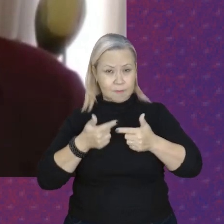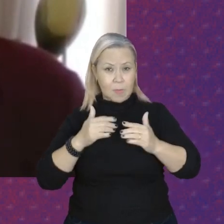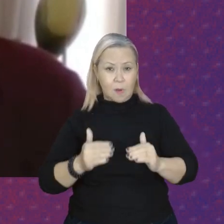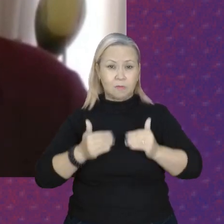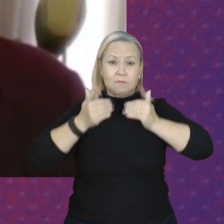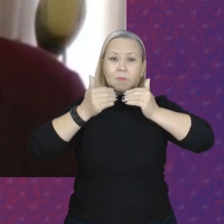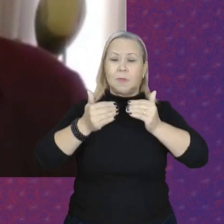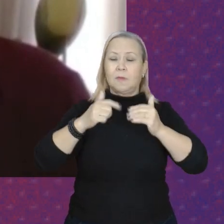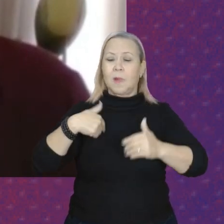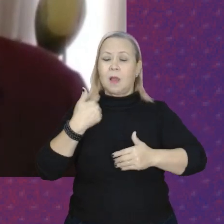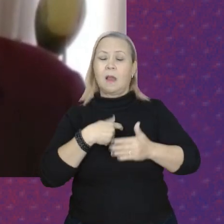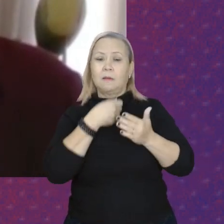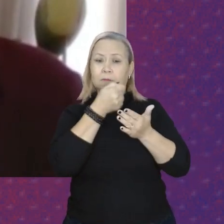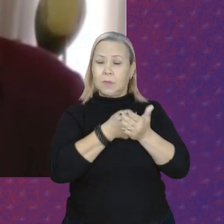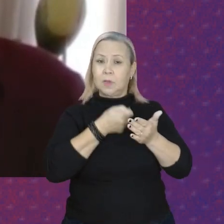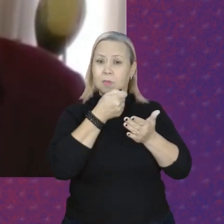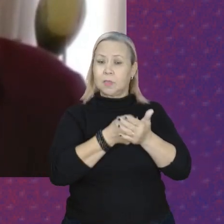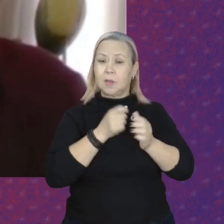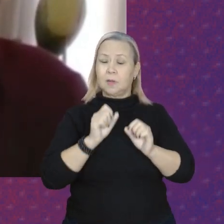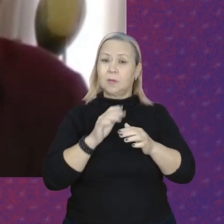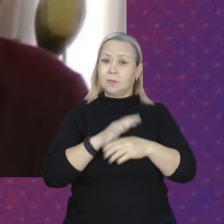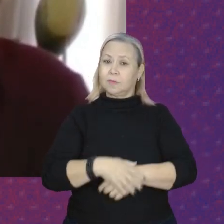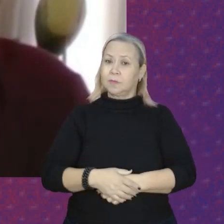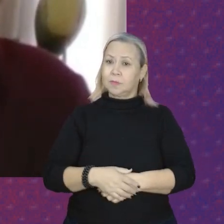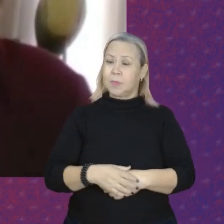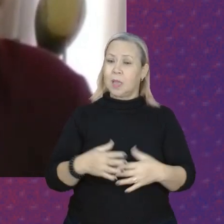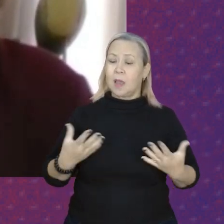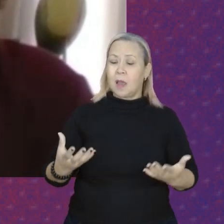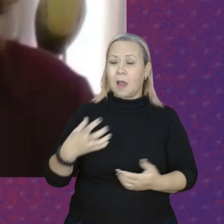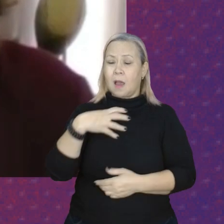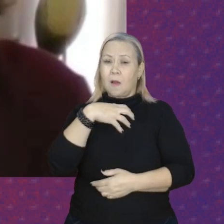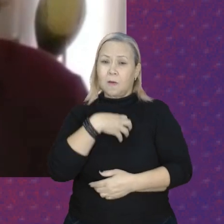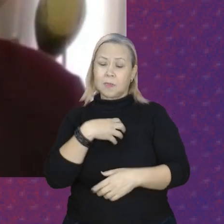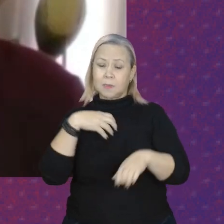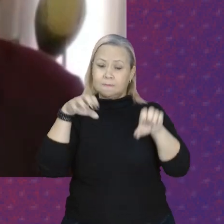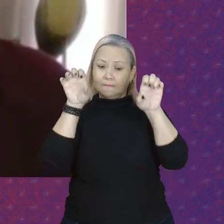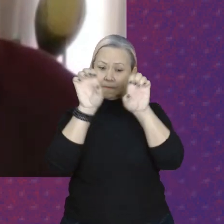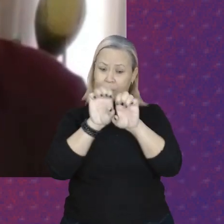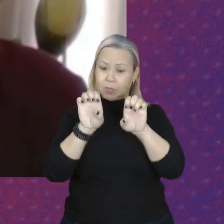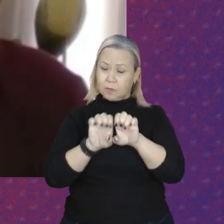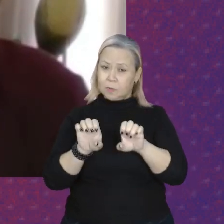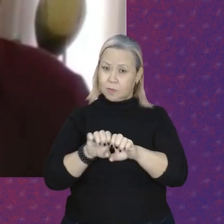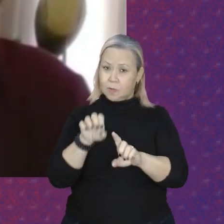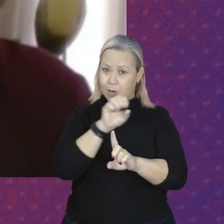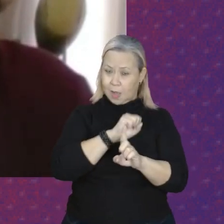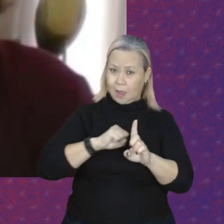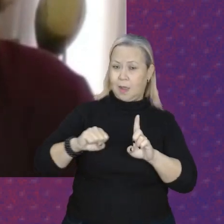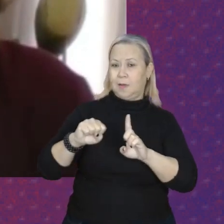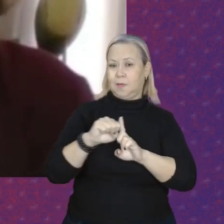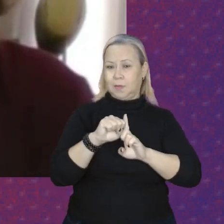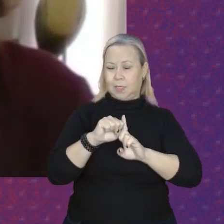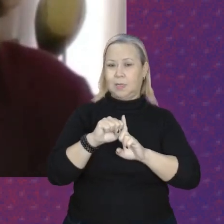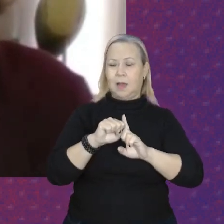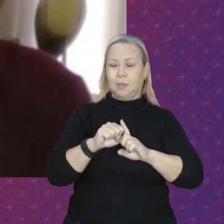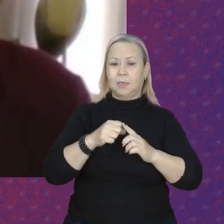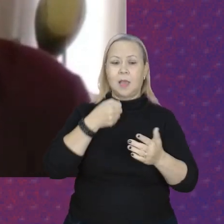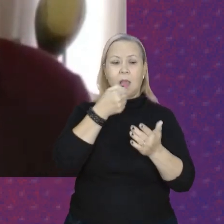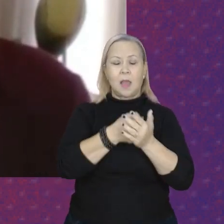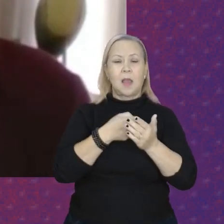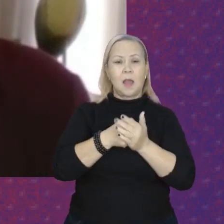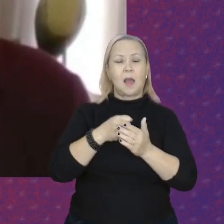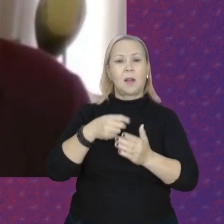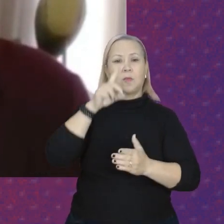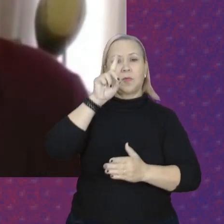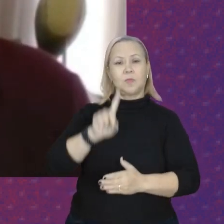a nossa luta a uma condição de estruturar a sociedade. A luta por direito